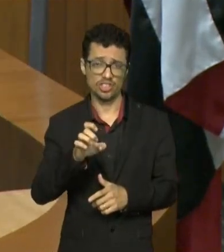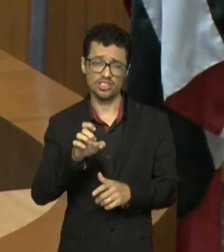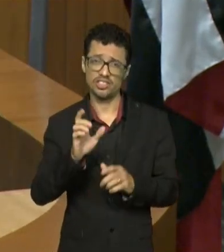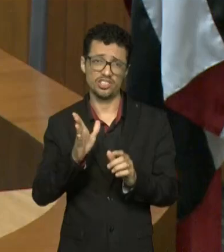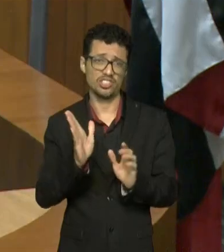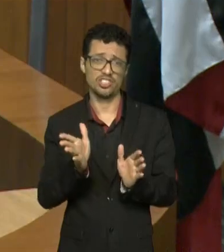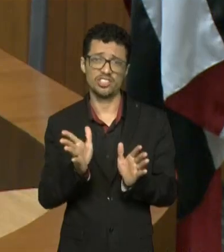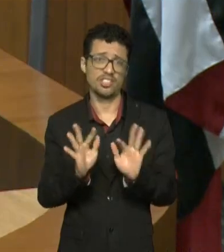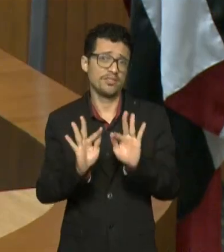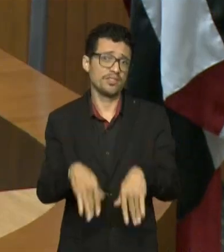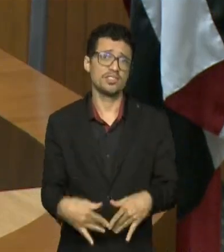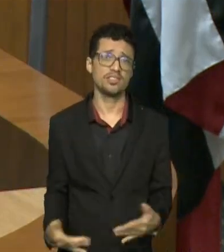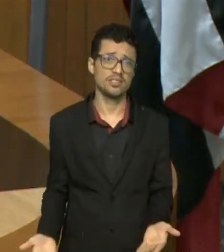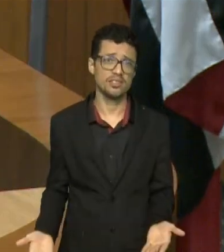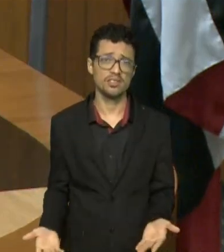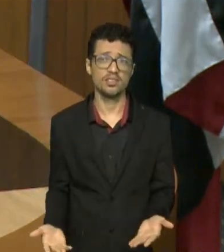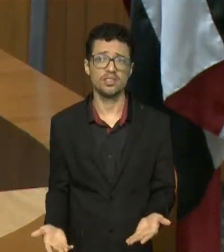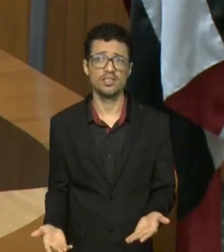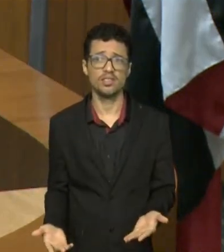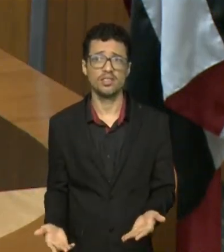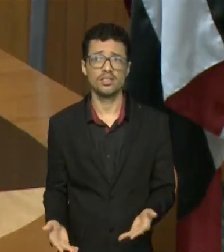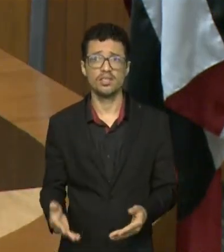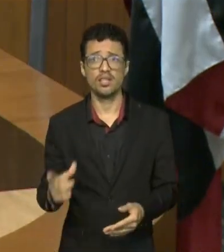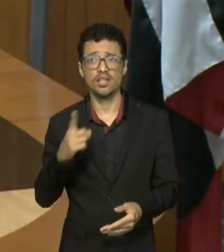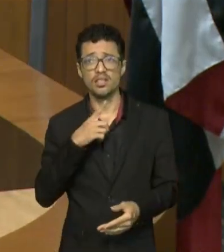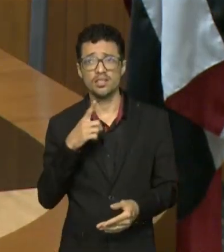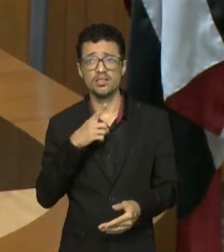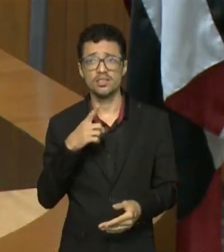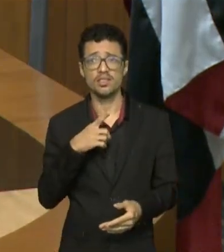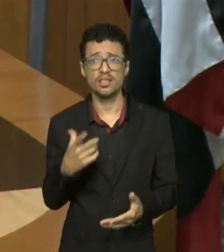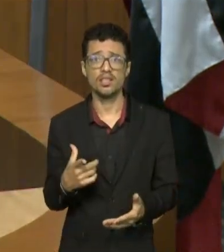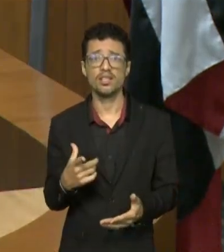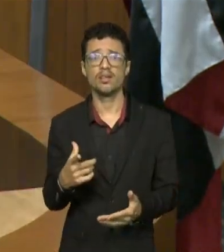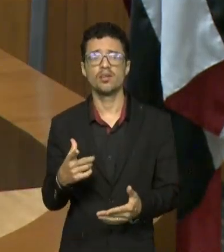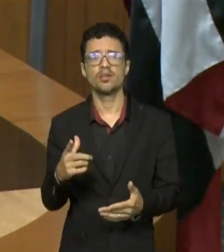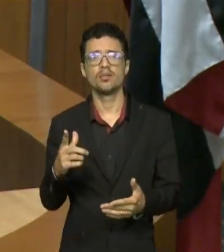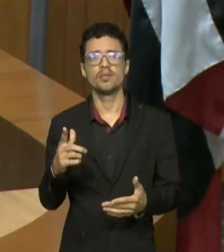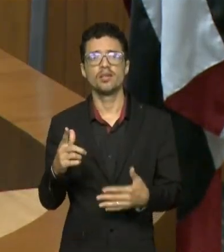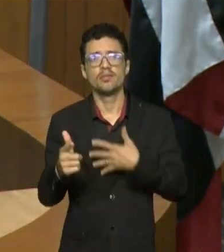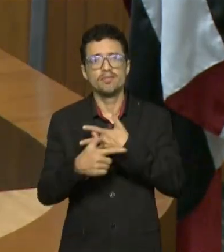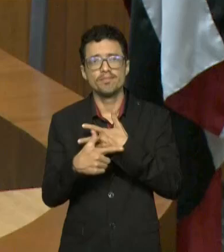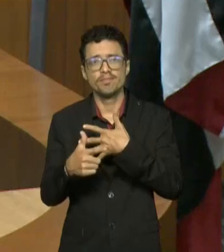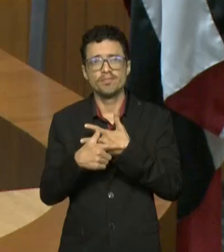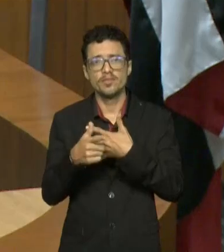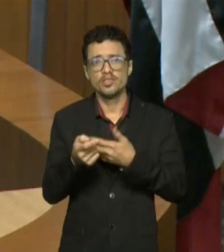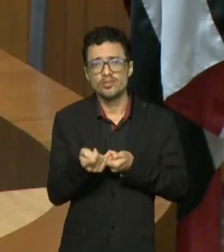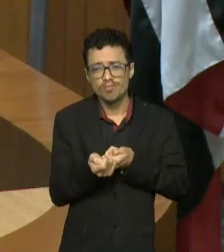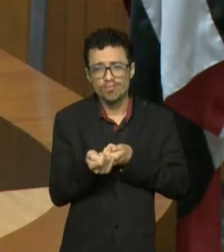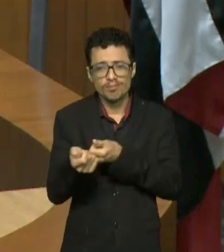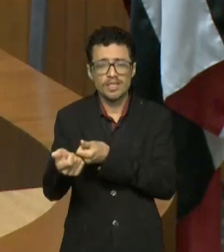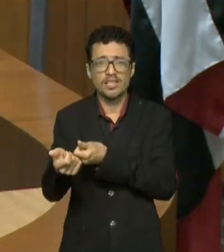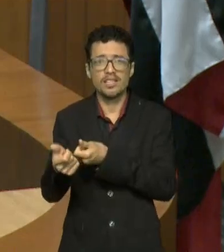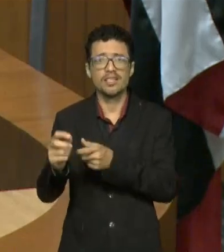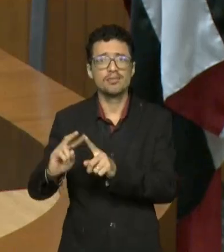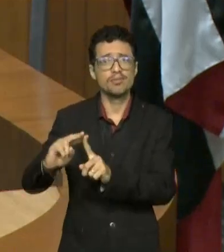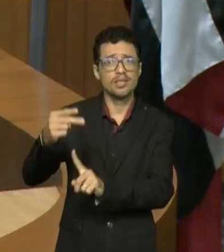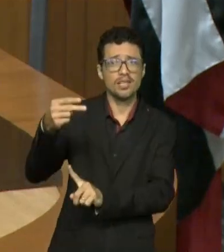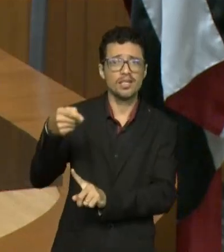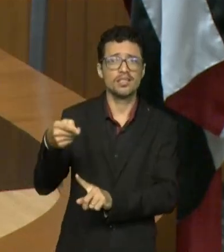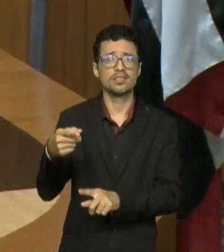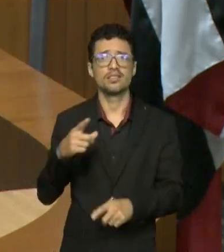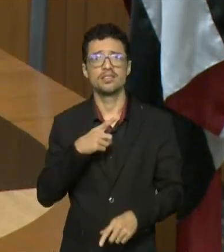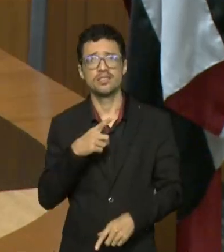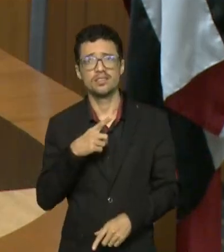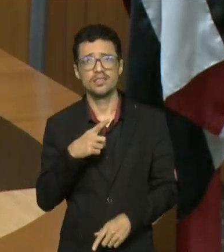fazer investimento em função gratificada de salário para o gabinete militar, que de certa forma é um pessoal que tem uma condição melhor